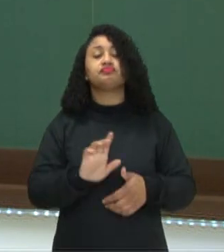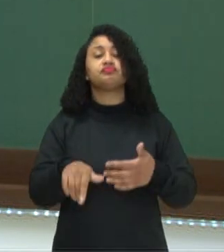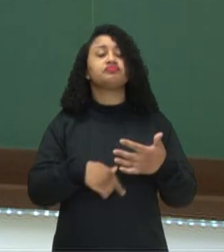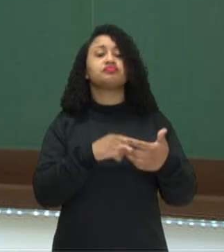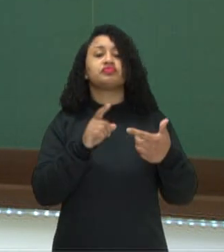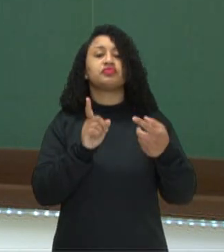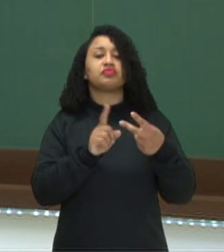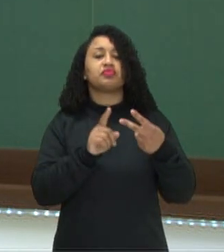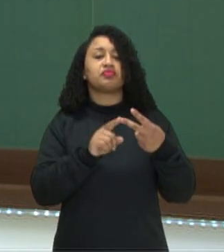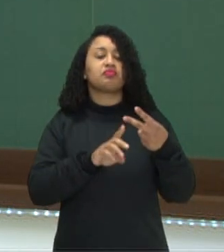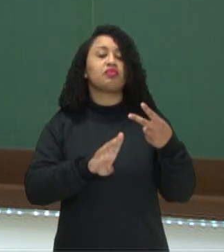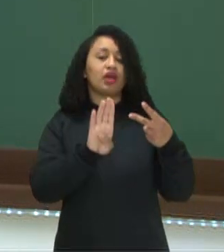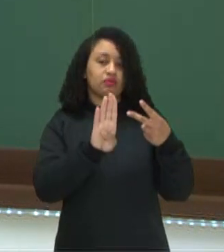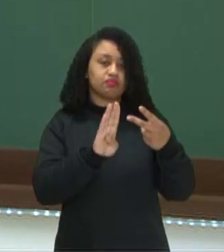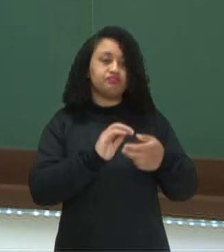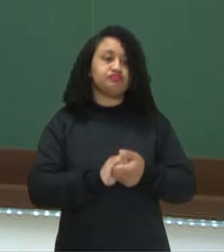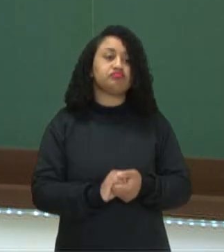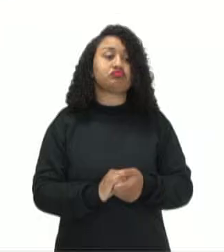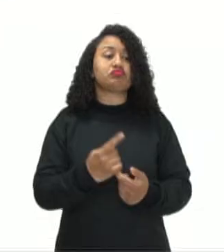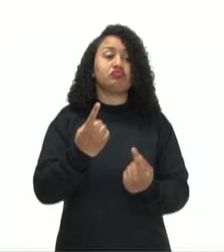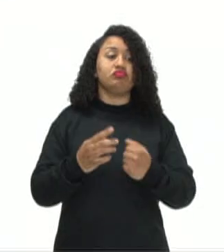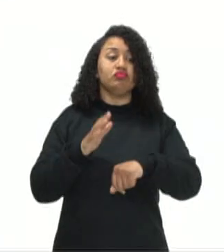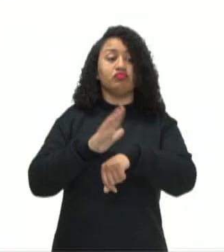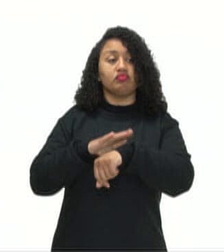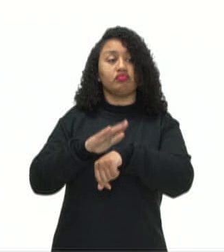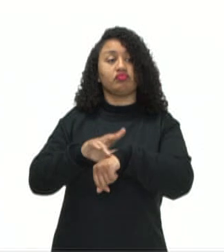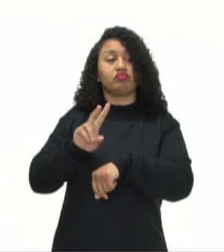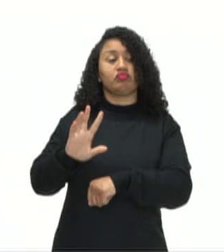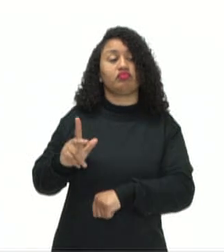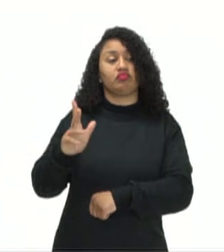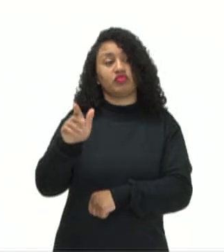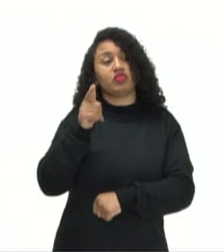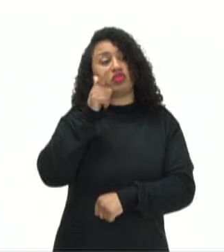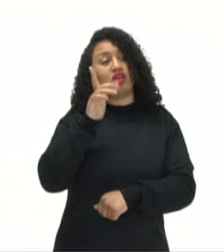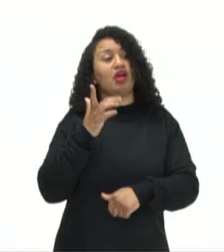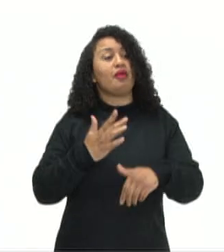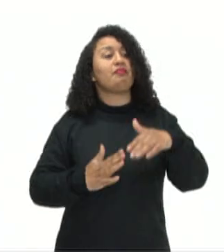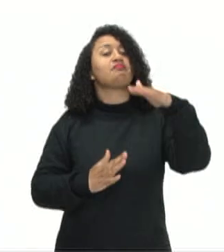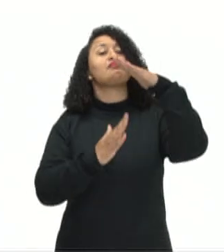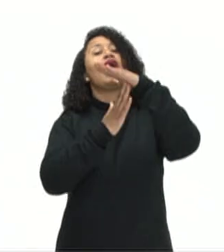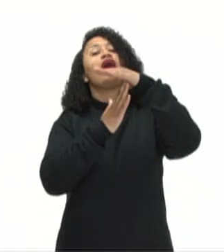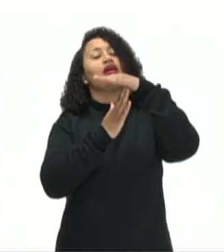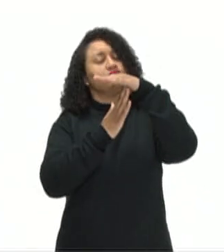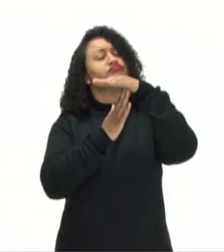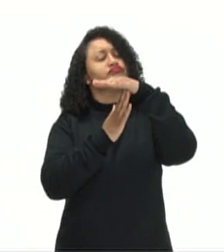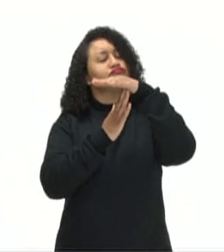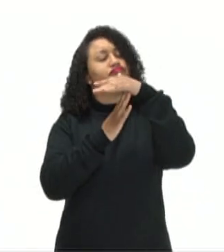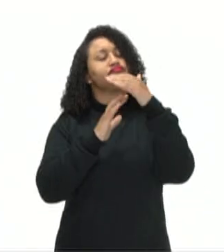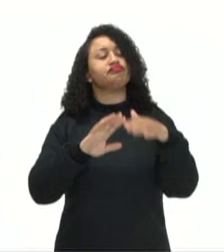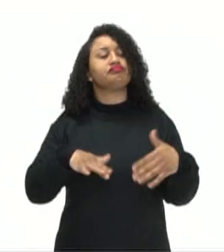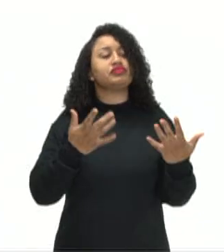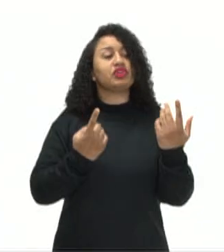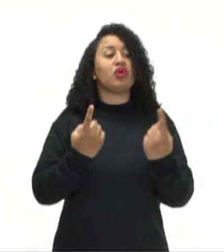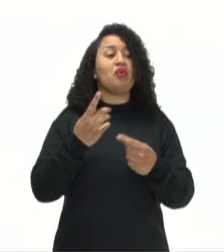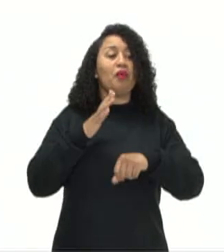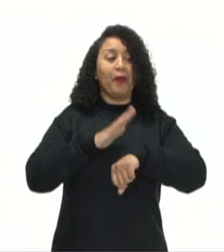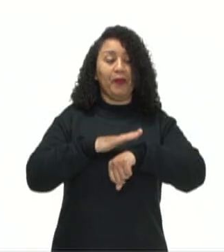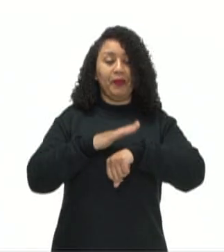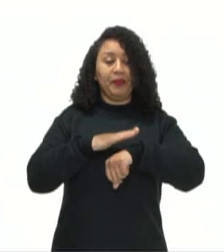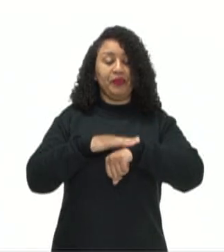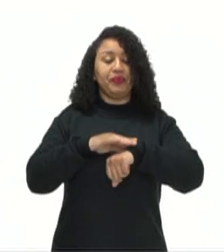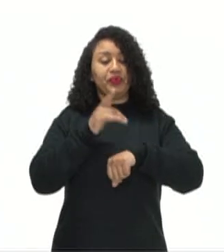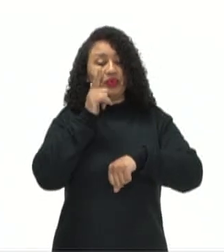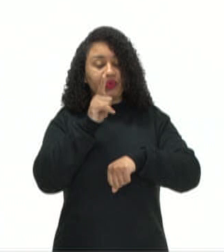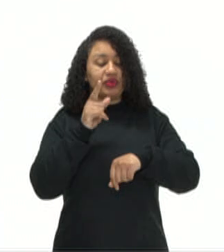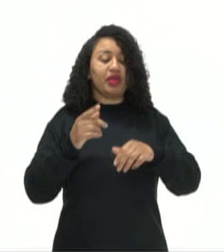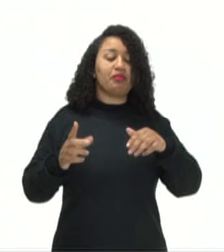Questão B. Em que instante a velocidade da pedra é maior? Então, em qual momento ela